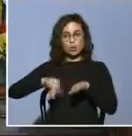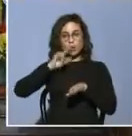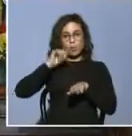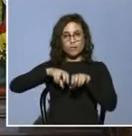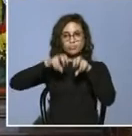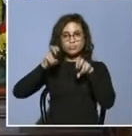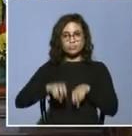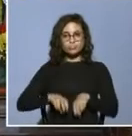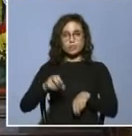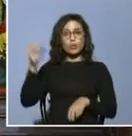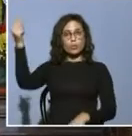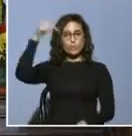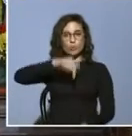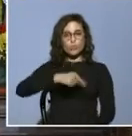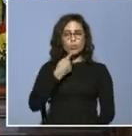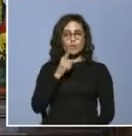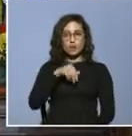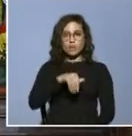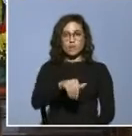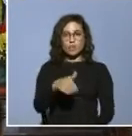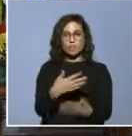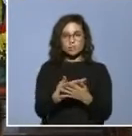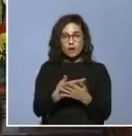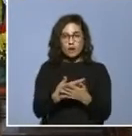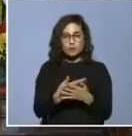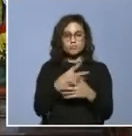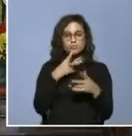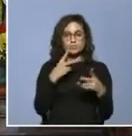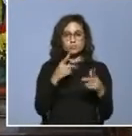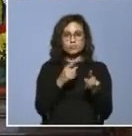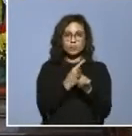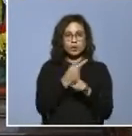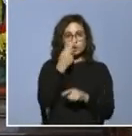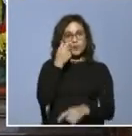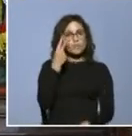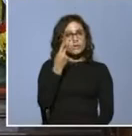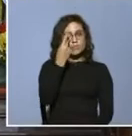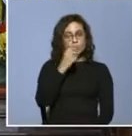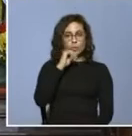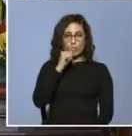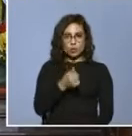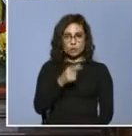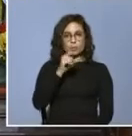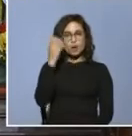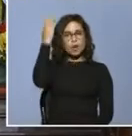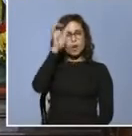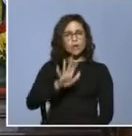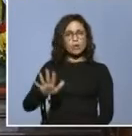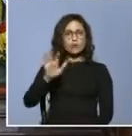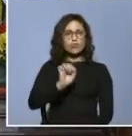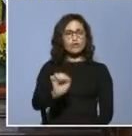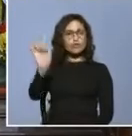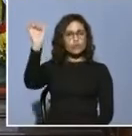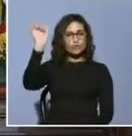há de vir em sua glória para julgar os vivos e os mortos, e o seu reino não terá fim. Creio no